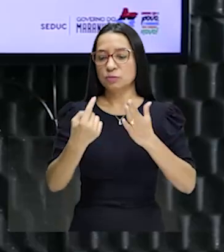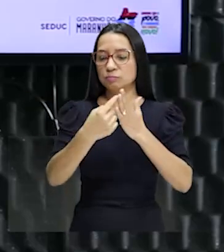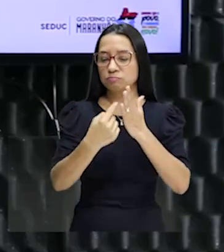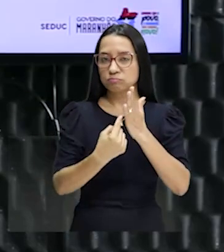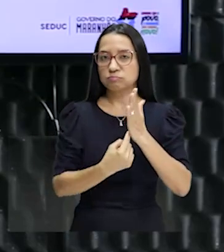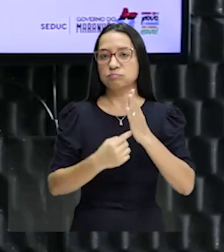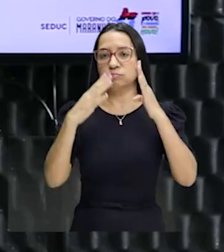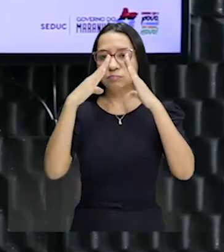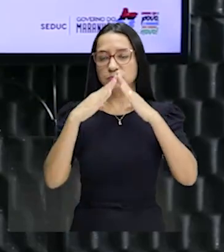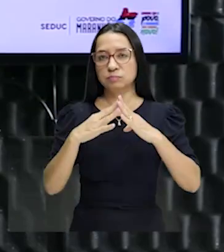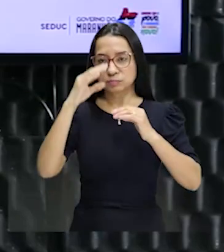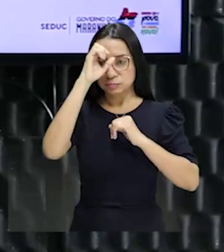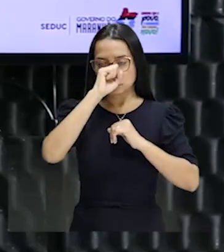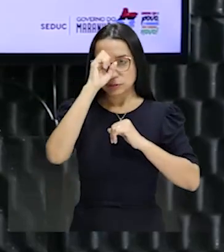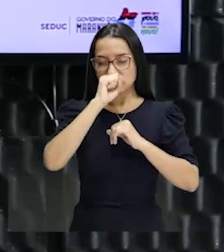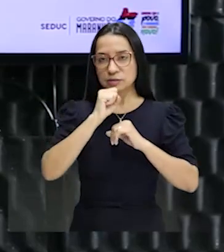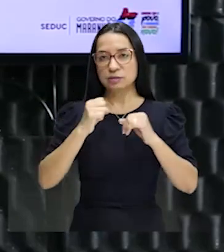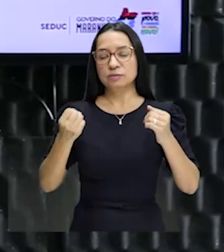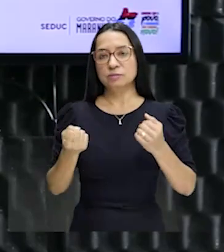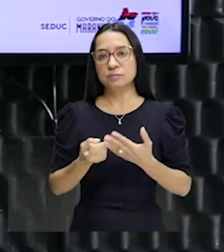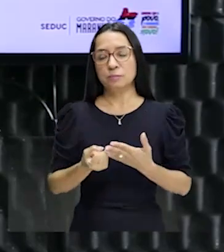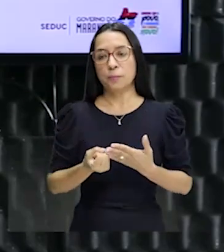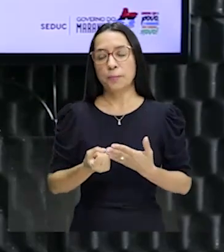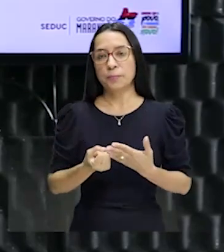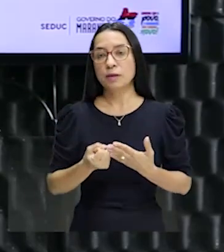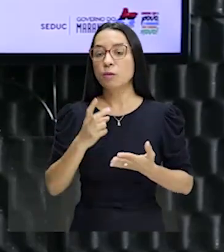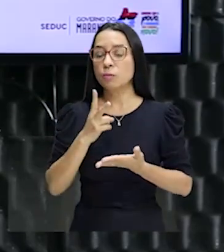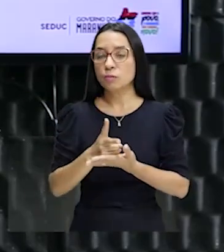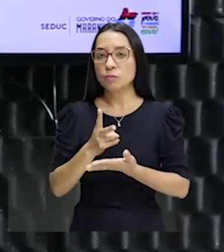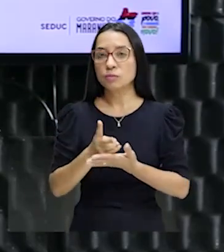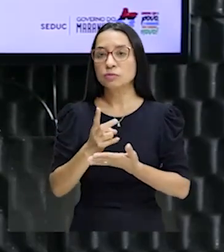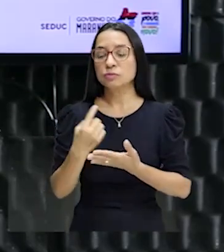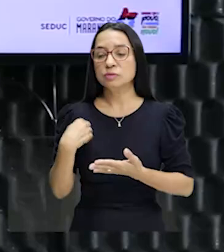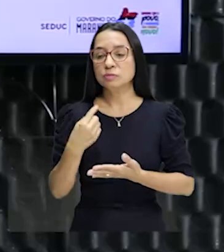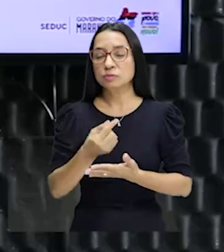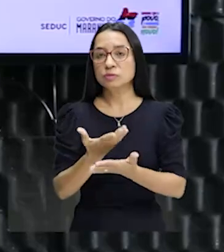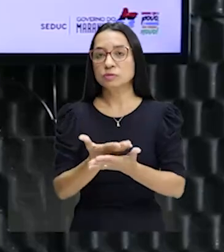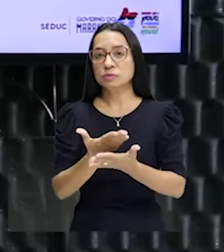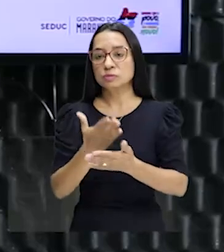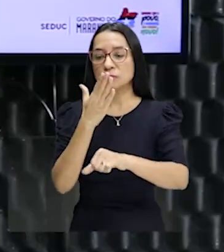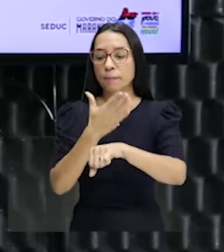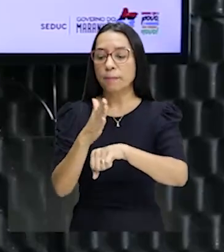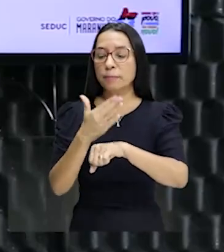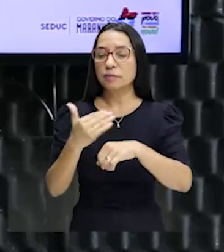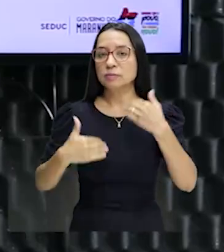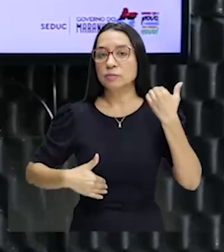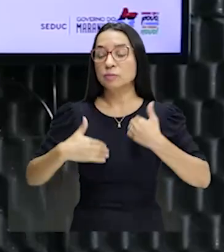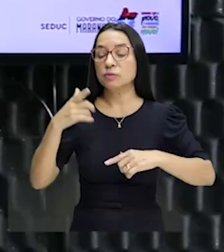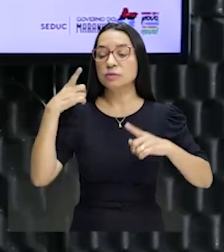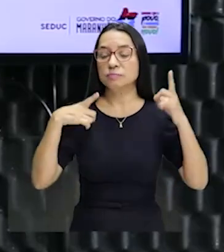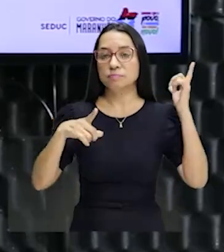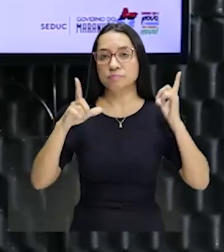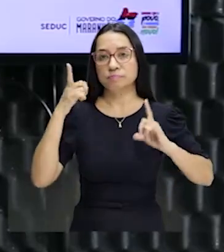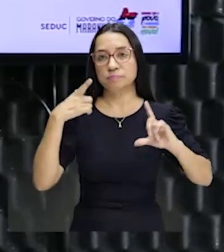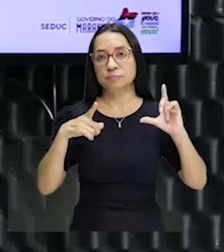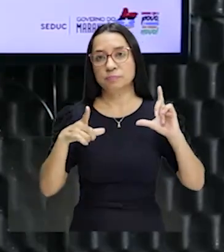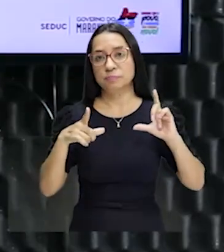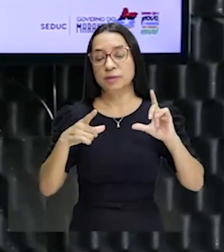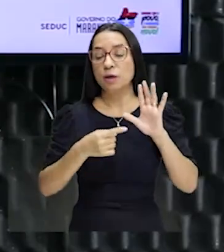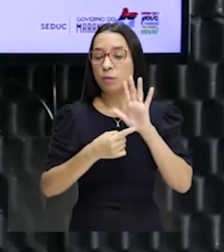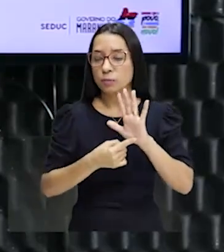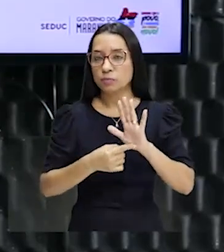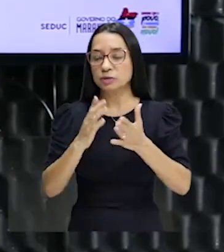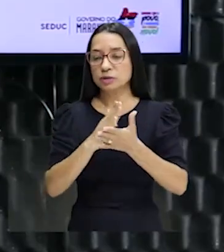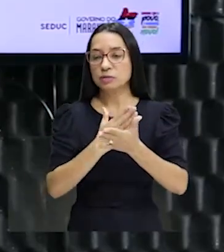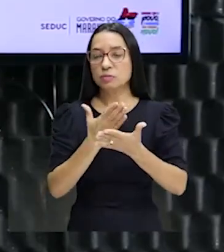Fique em Casa Aprendendo, nós iremos dar continuidade aos nossos estudos sobre práticas corporais de lazer. Já mostrei em